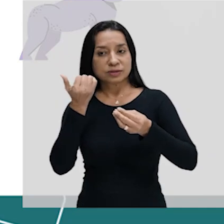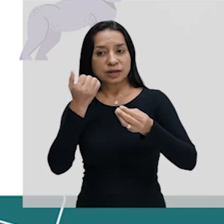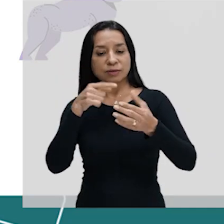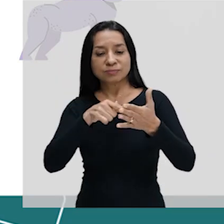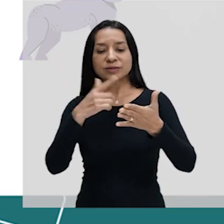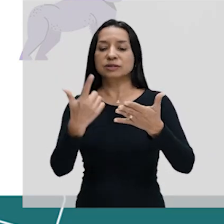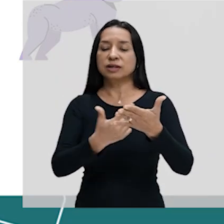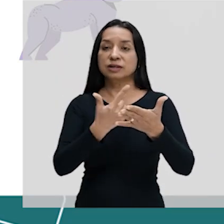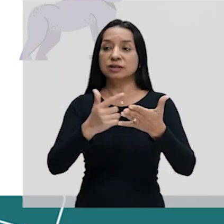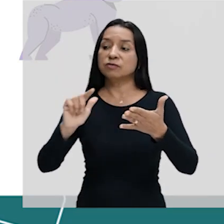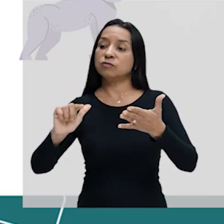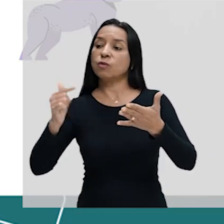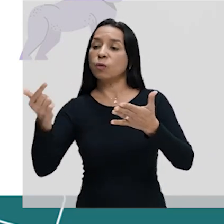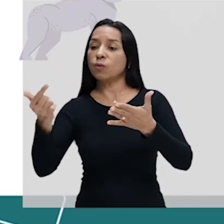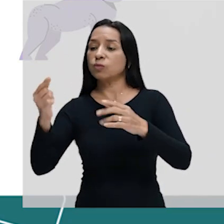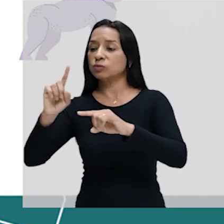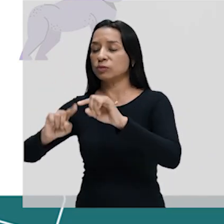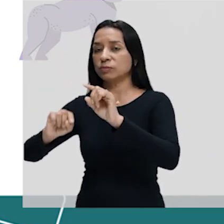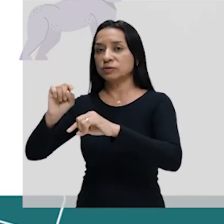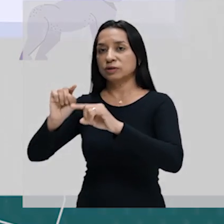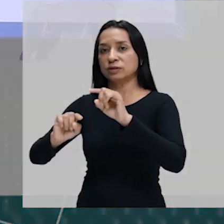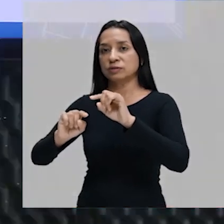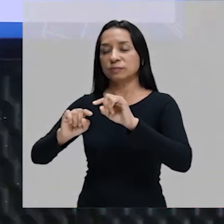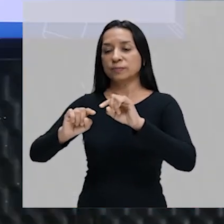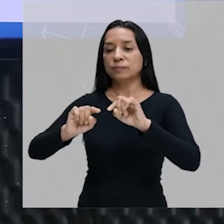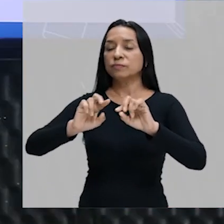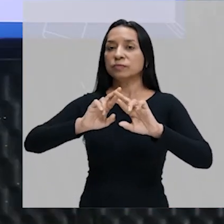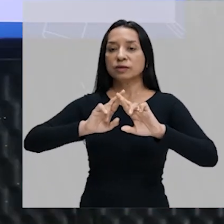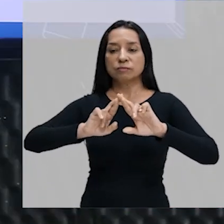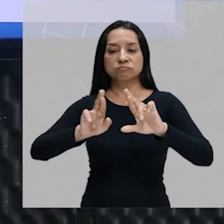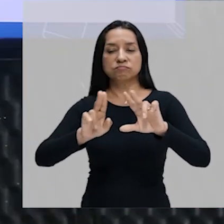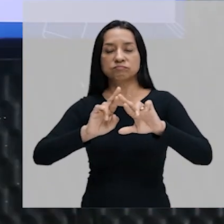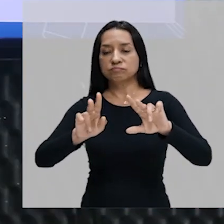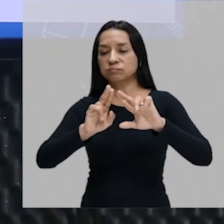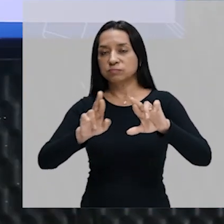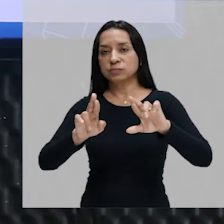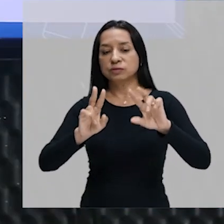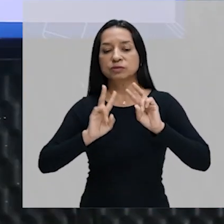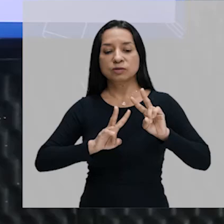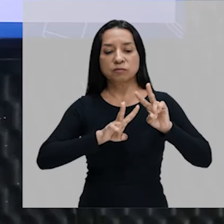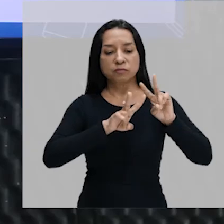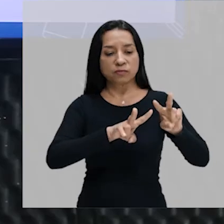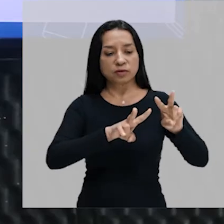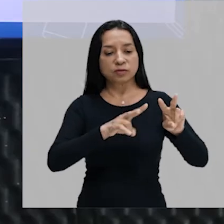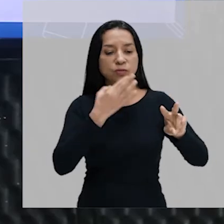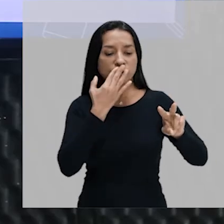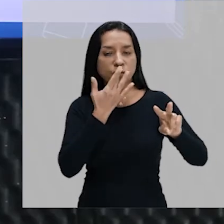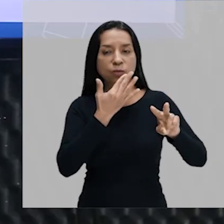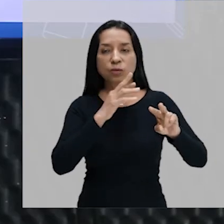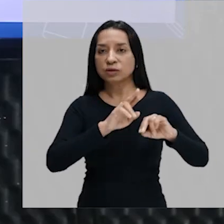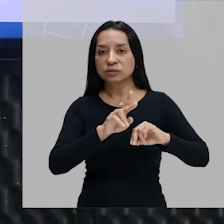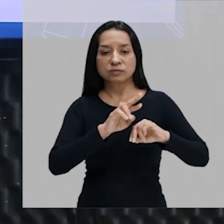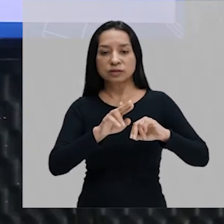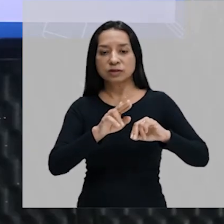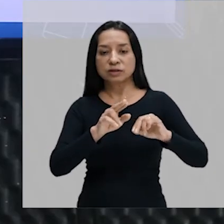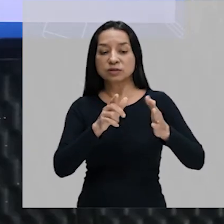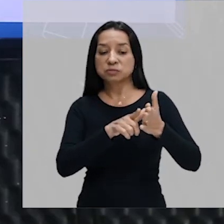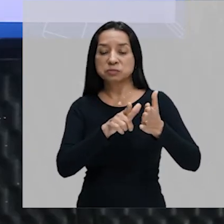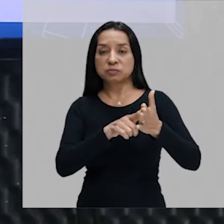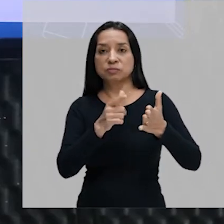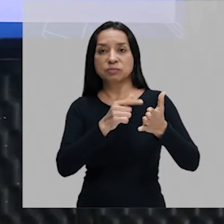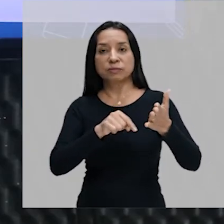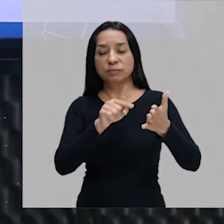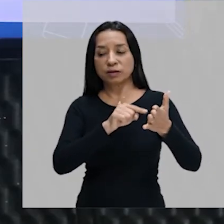espécie? Quando são diferentes. Eu olho para ele tem a coloração diferente, as cores da página desse livro é